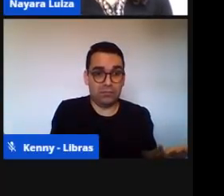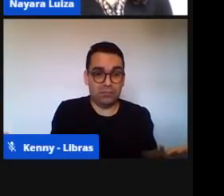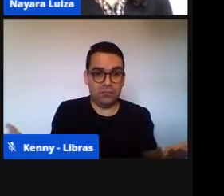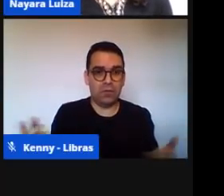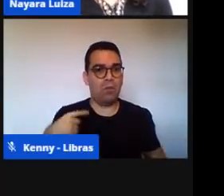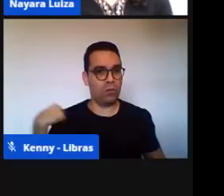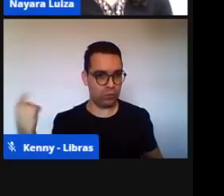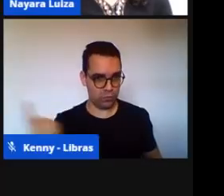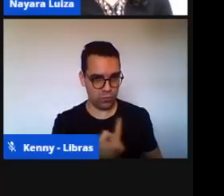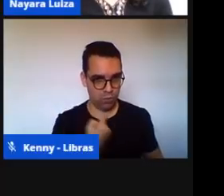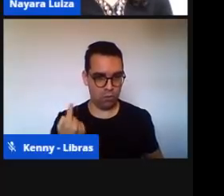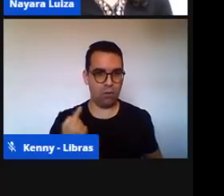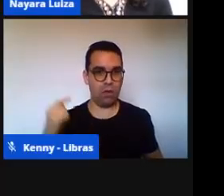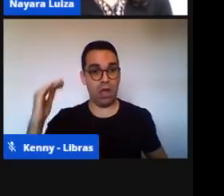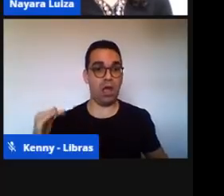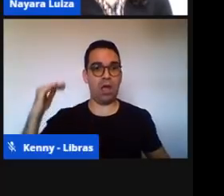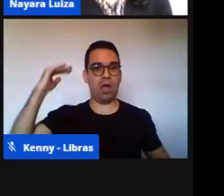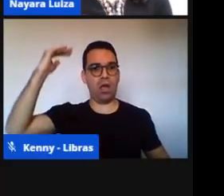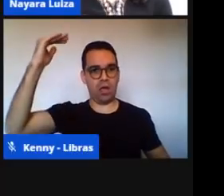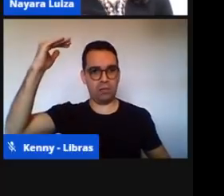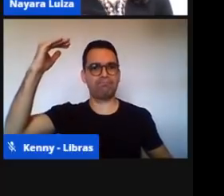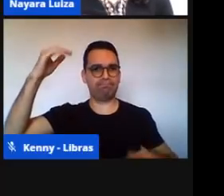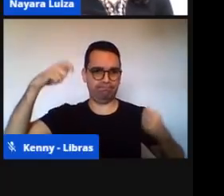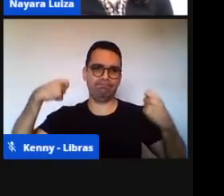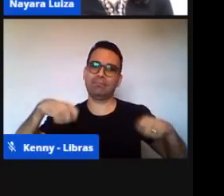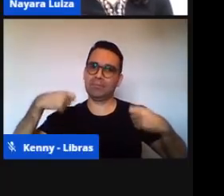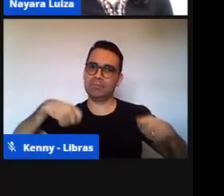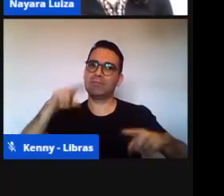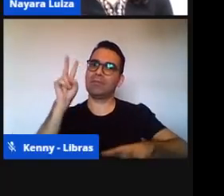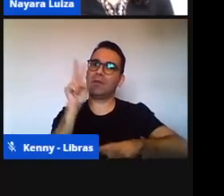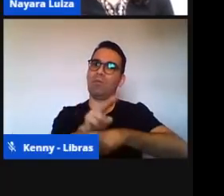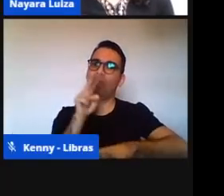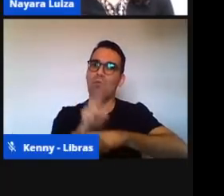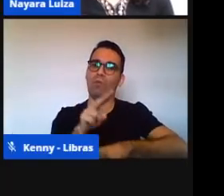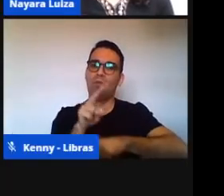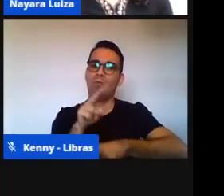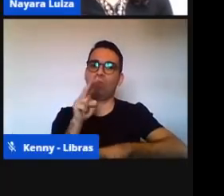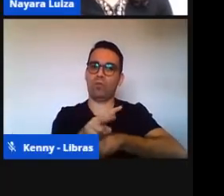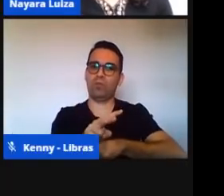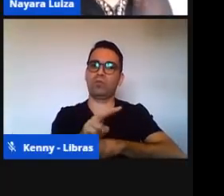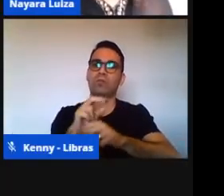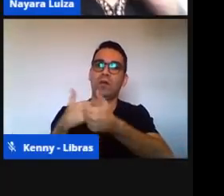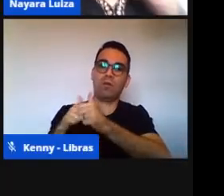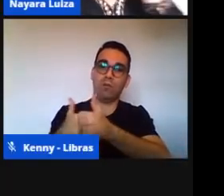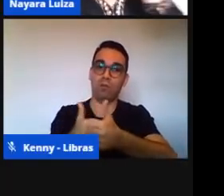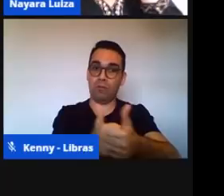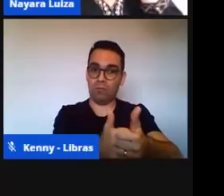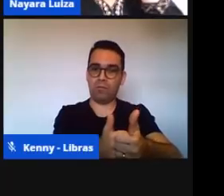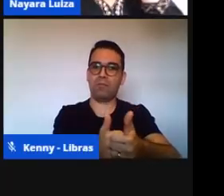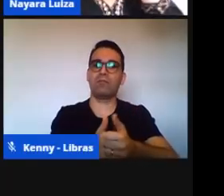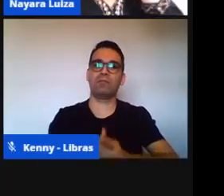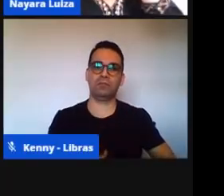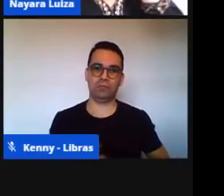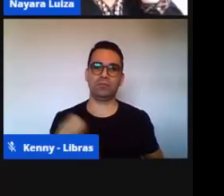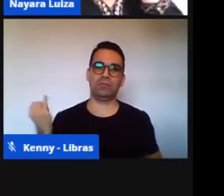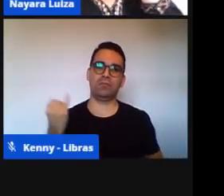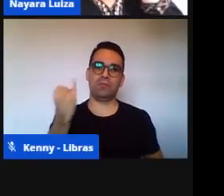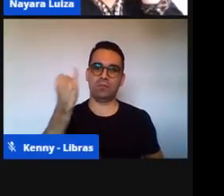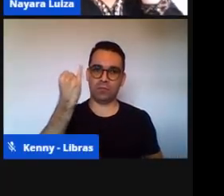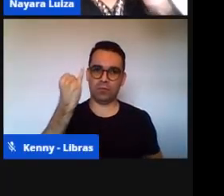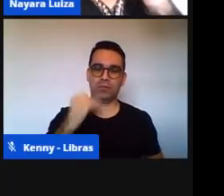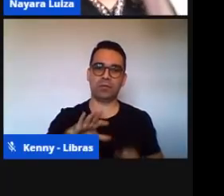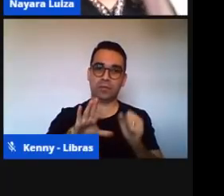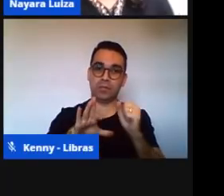gente sempre tem que ficar atento, né, e chamar alguém que possa organizar isso novamente e manter a segurança